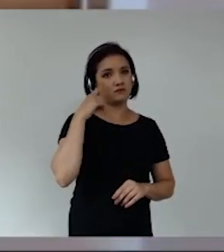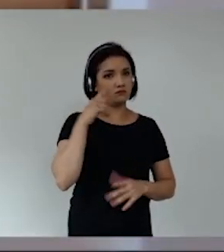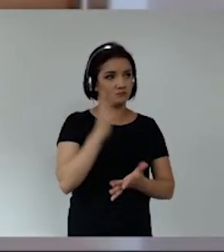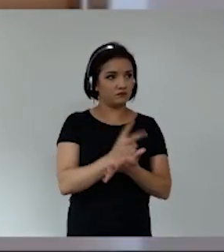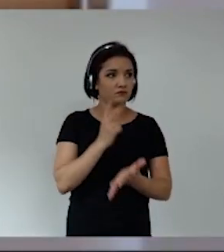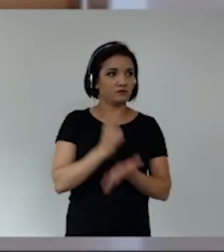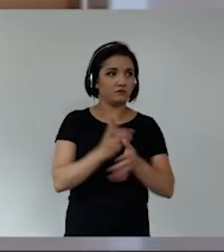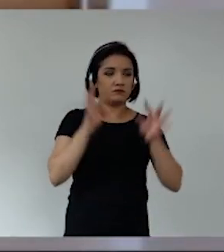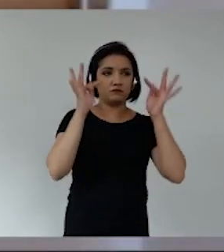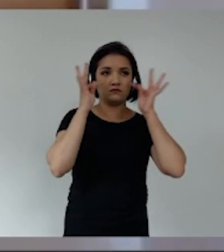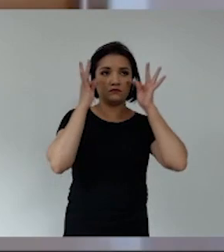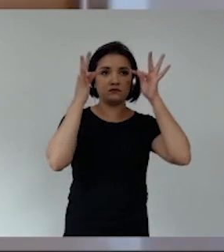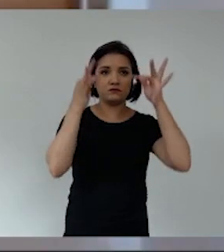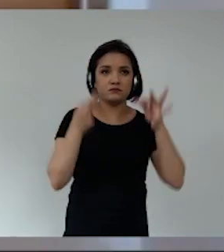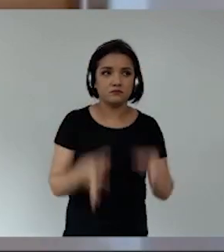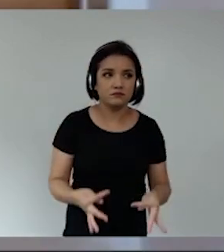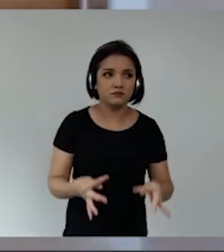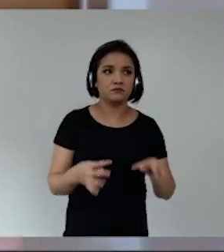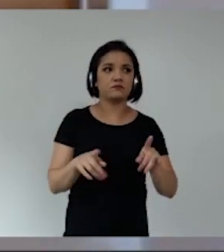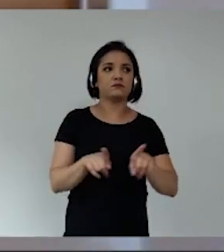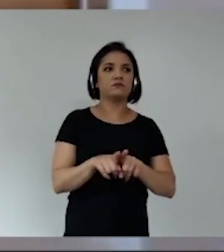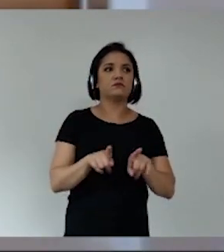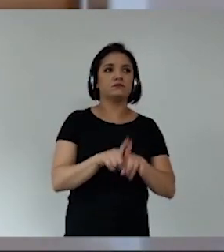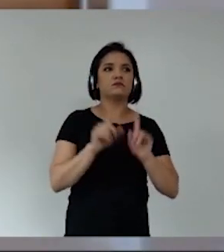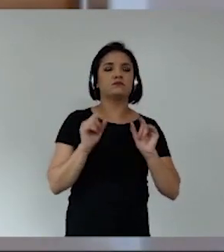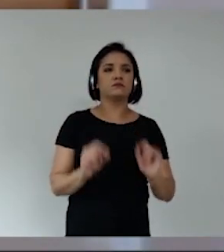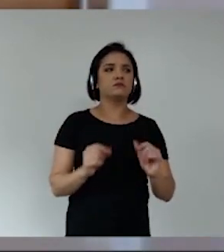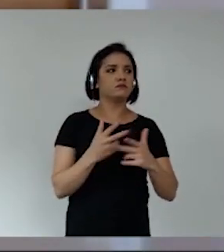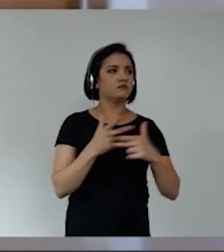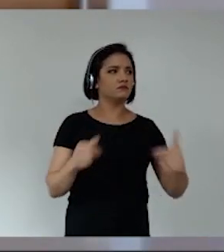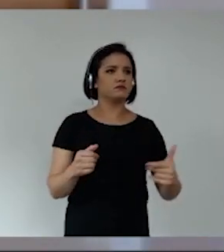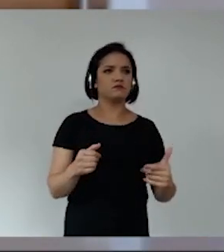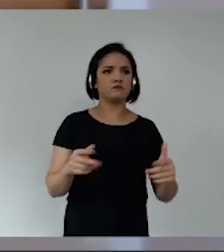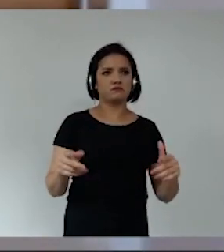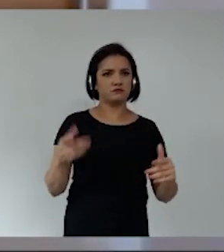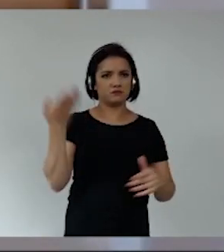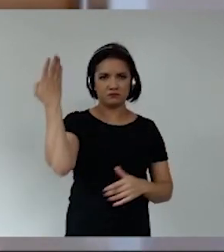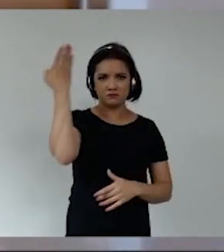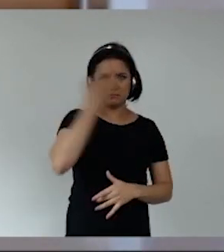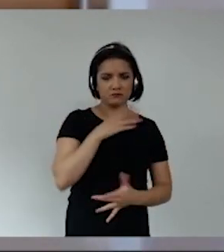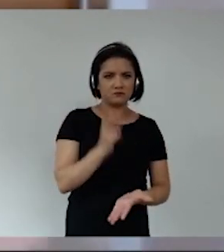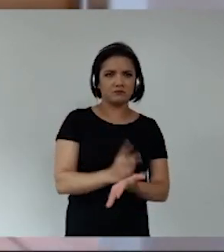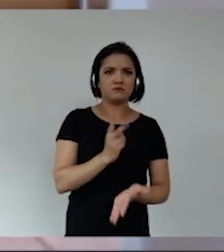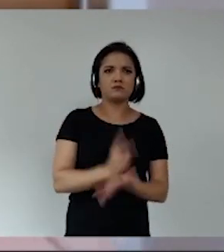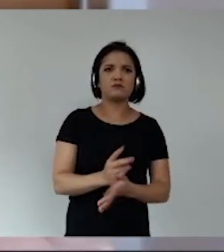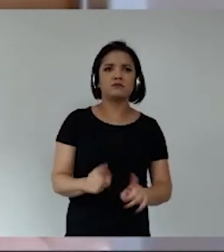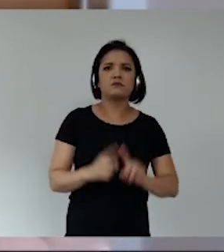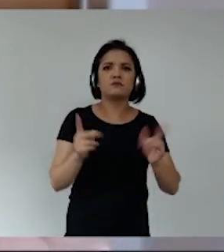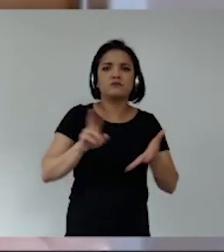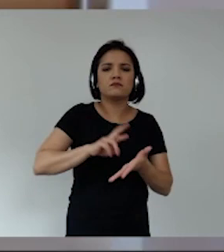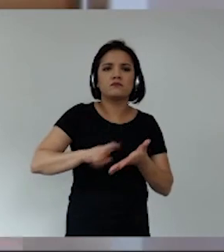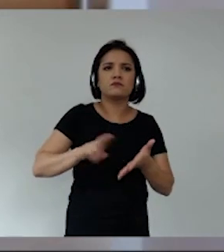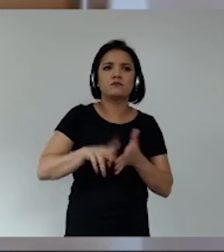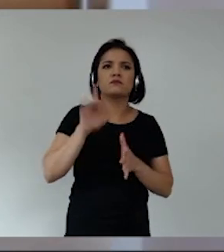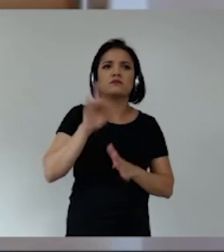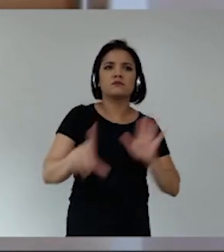pelo advogado, trouxe a ata notarial como meio típico de prova. Né? E não é só a legislação, o CNJ vem junto, nós